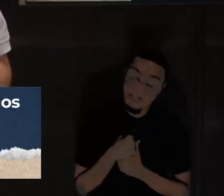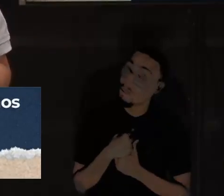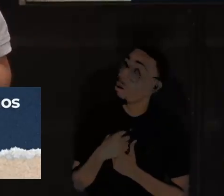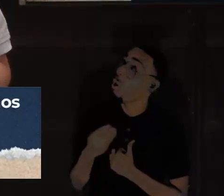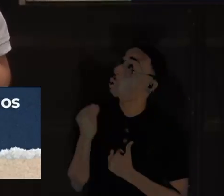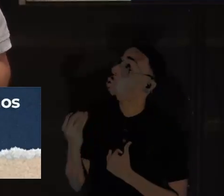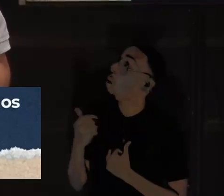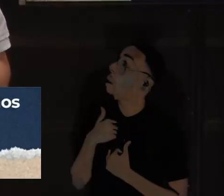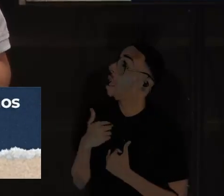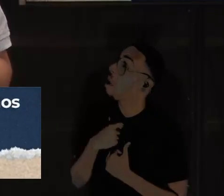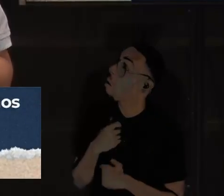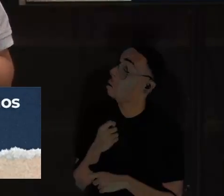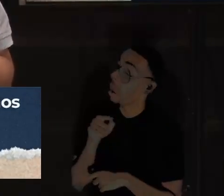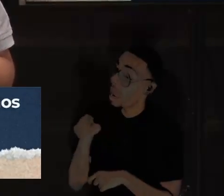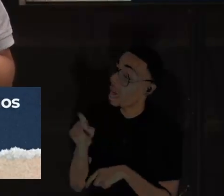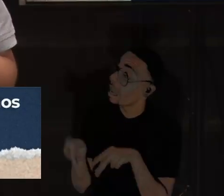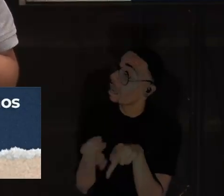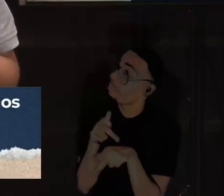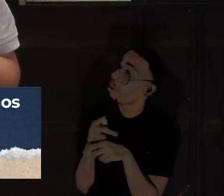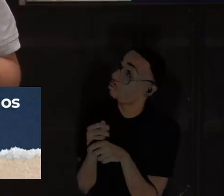Israel?